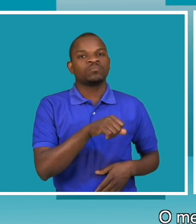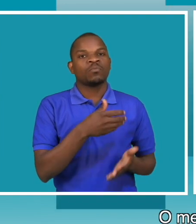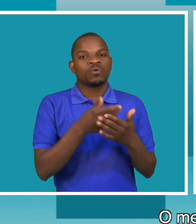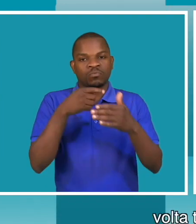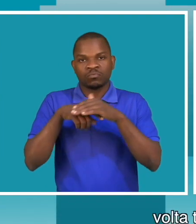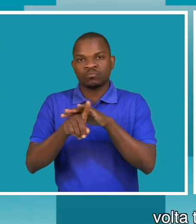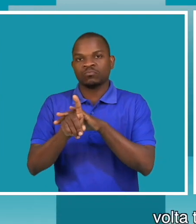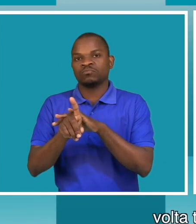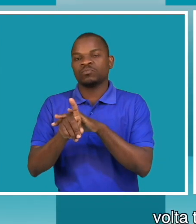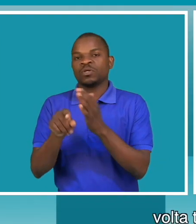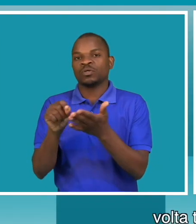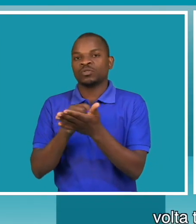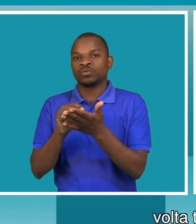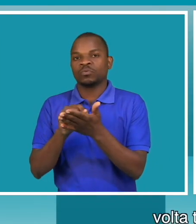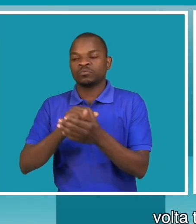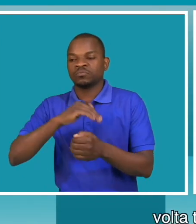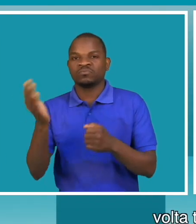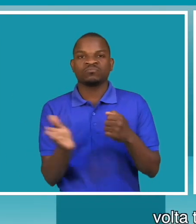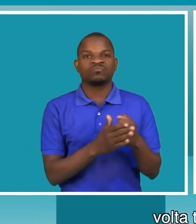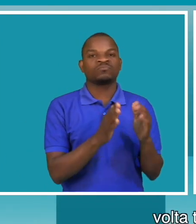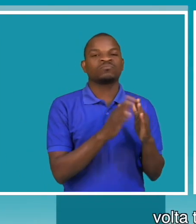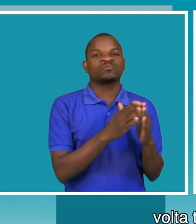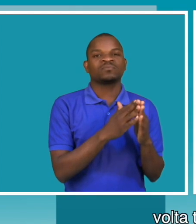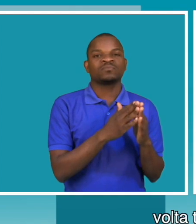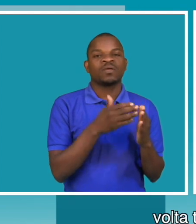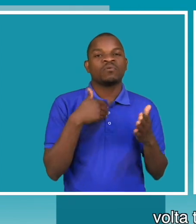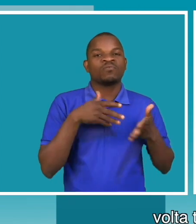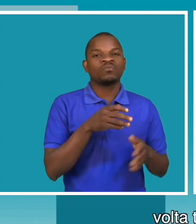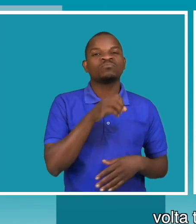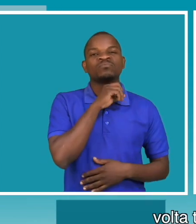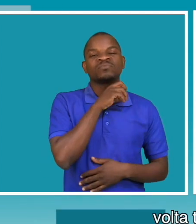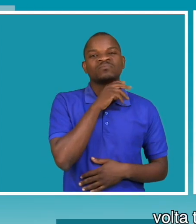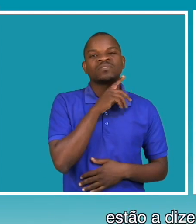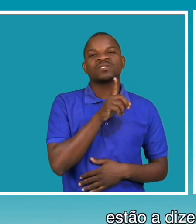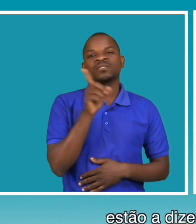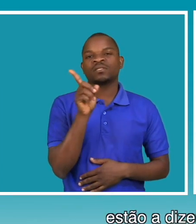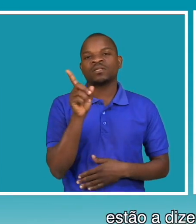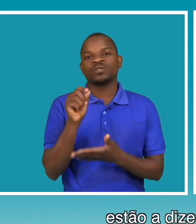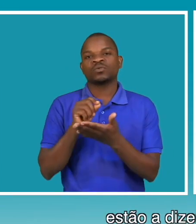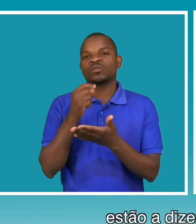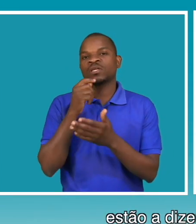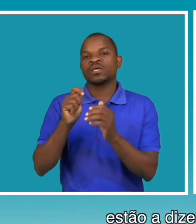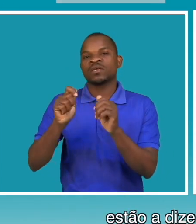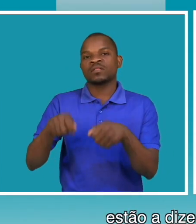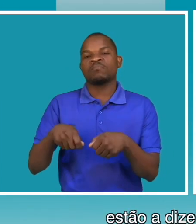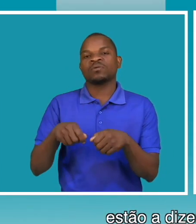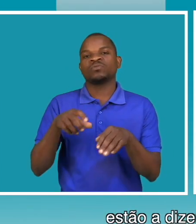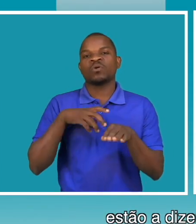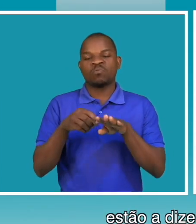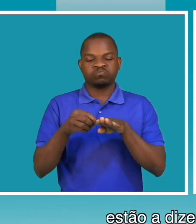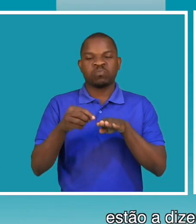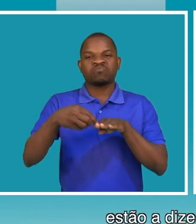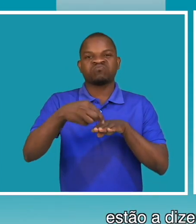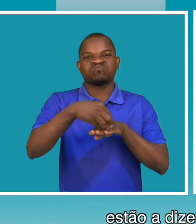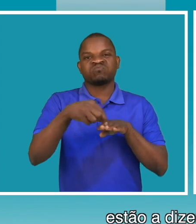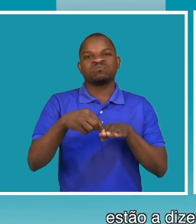escola. Ele volta todos os dias, vem me dizer. Que mamãe, na escola, estão me dizendo que os meus sapatos estão com